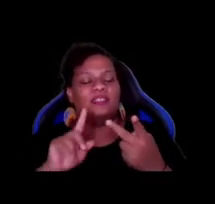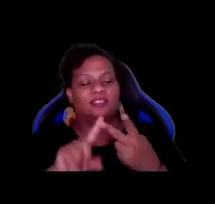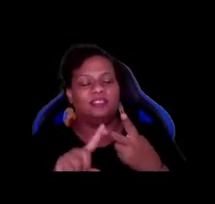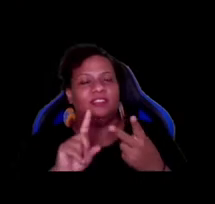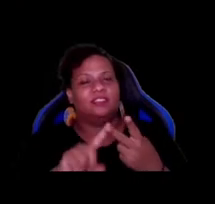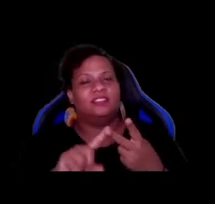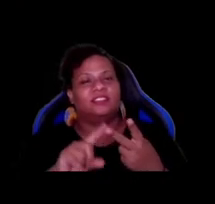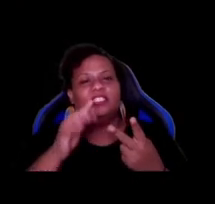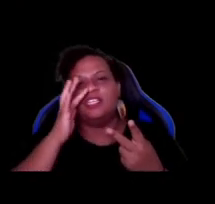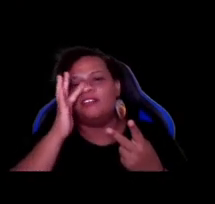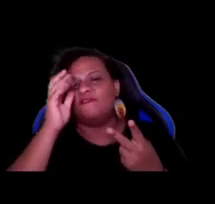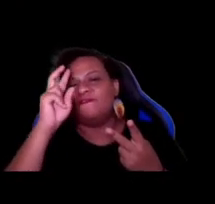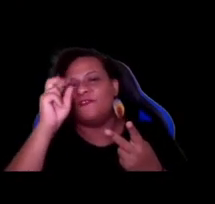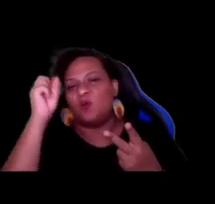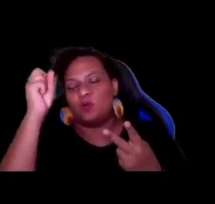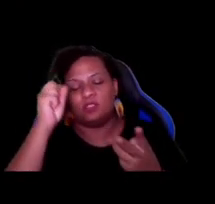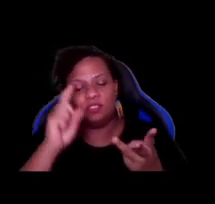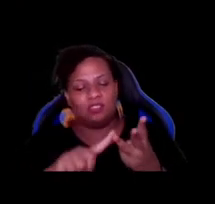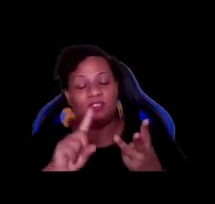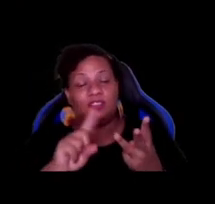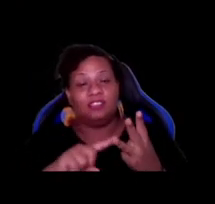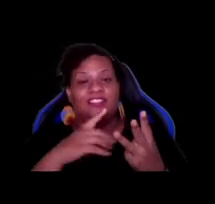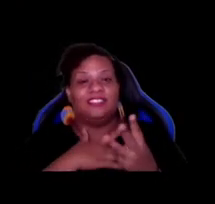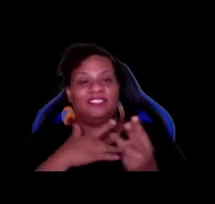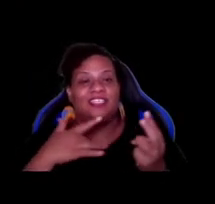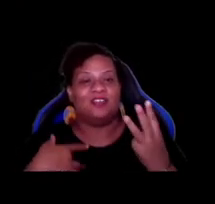remeta à força e outro que remeta à saúde?